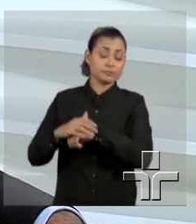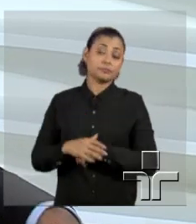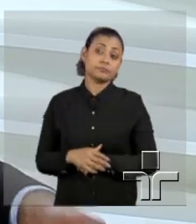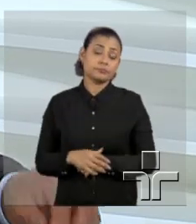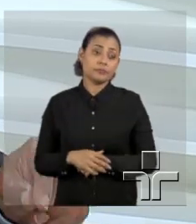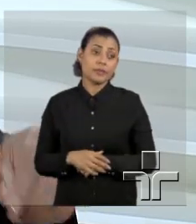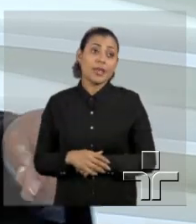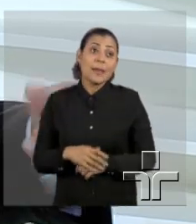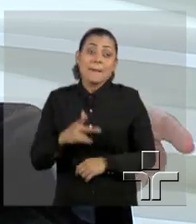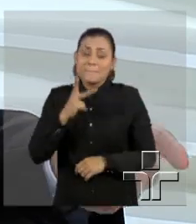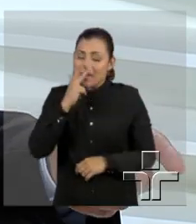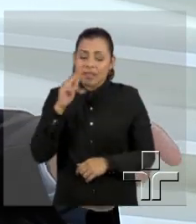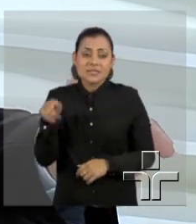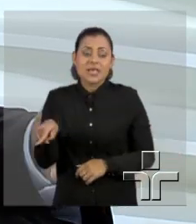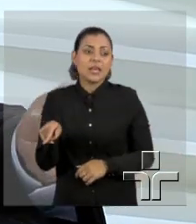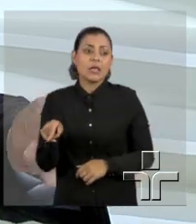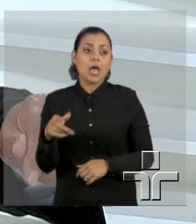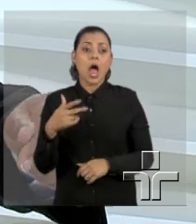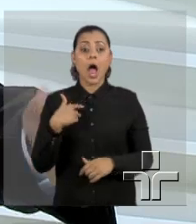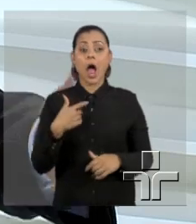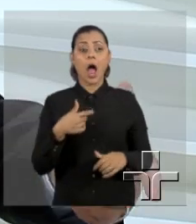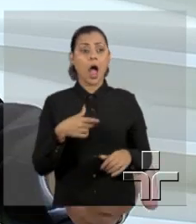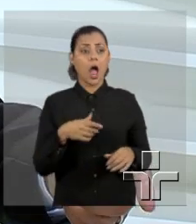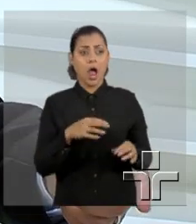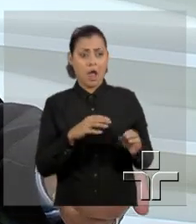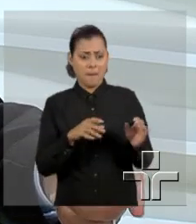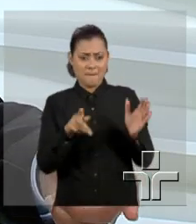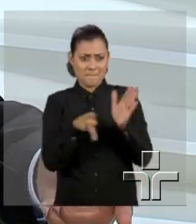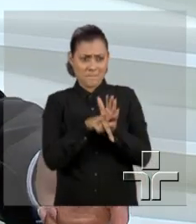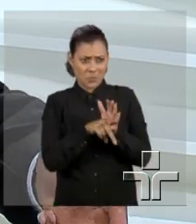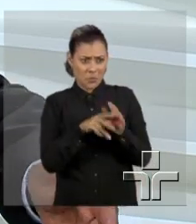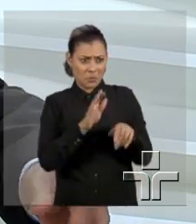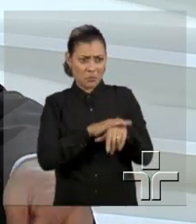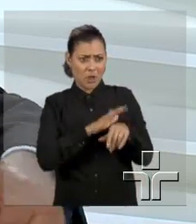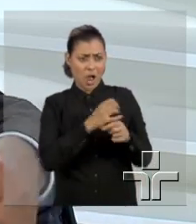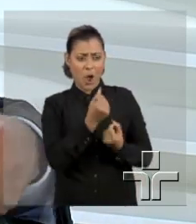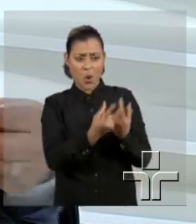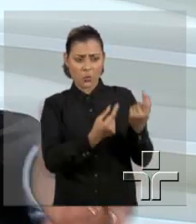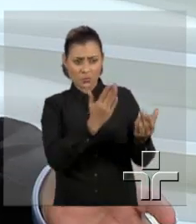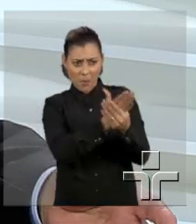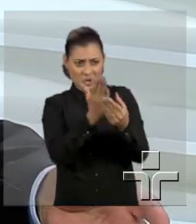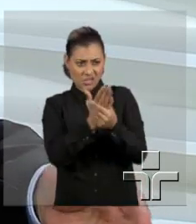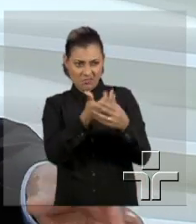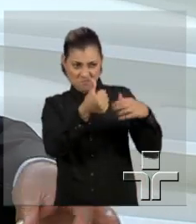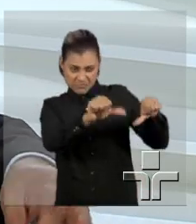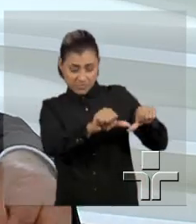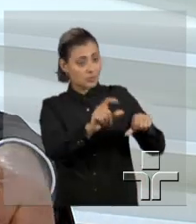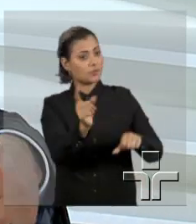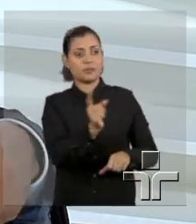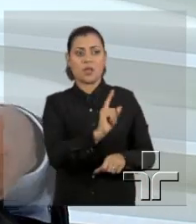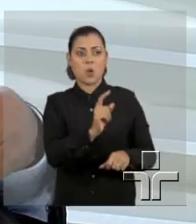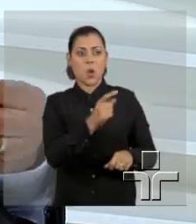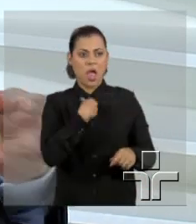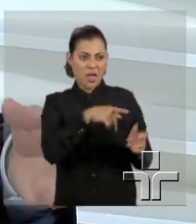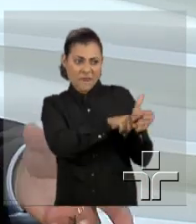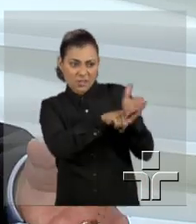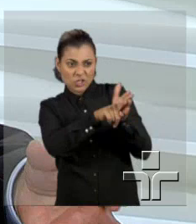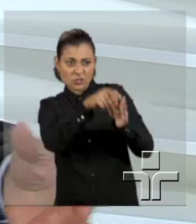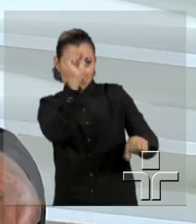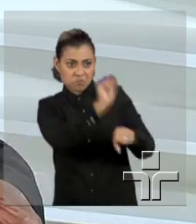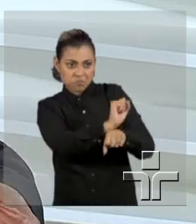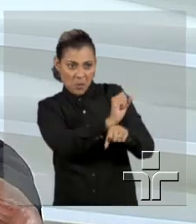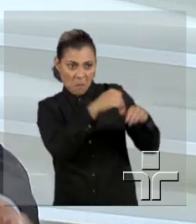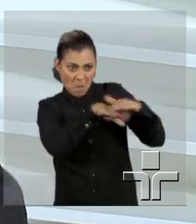ele não pretendeu desfazer atos, desconstituir atos, nem diligências investigatórias,